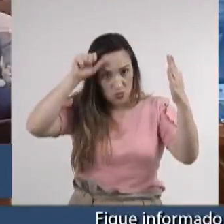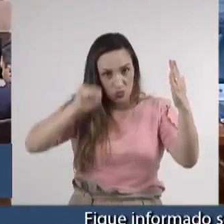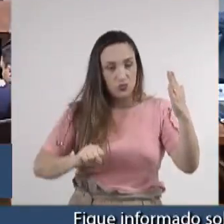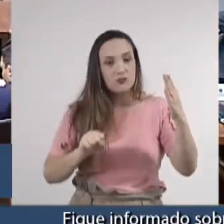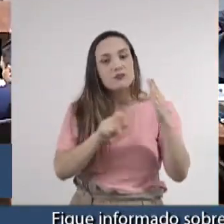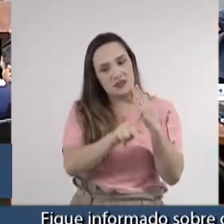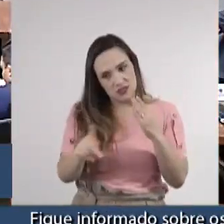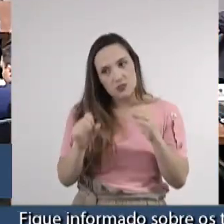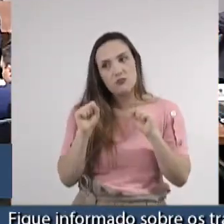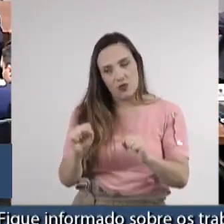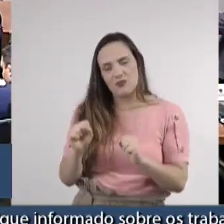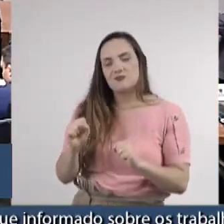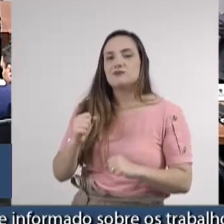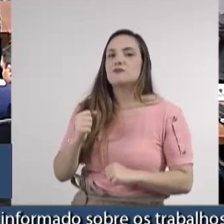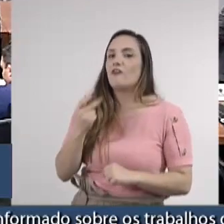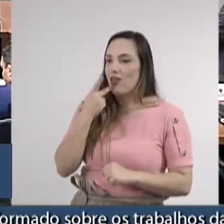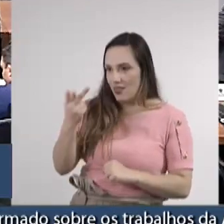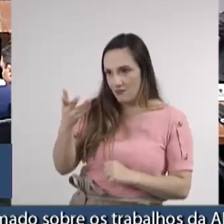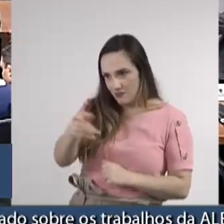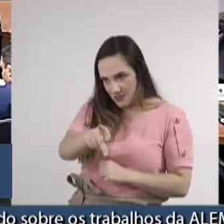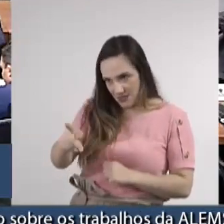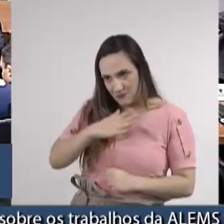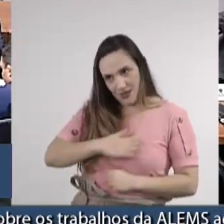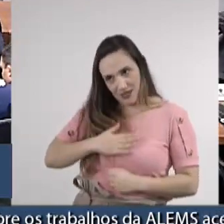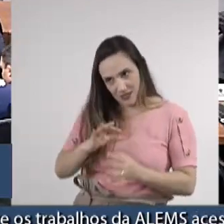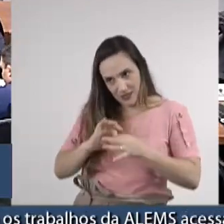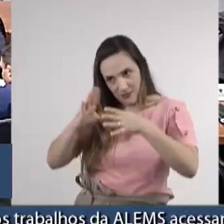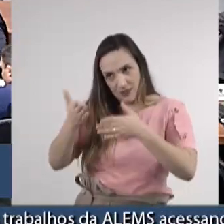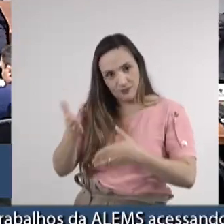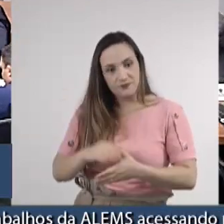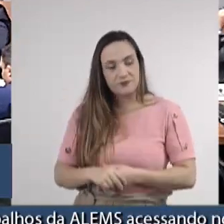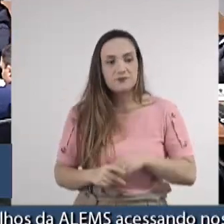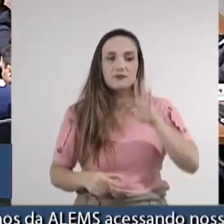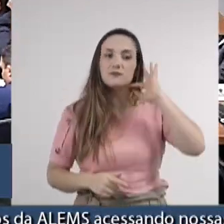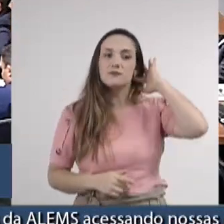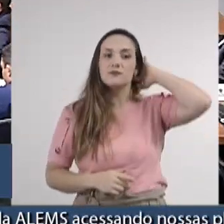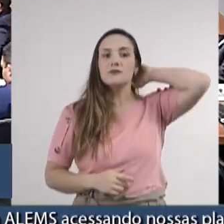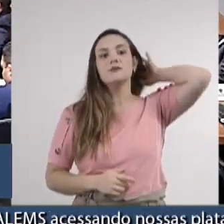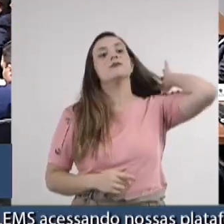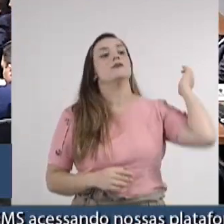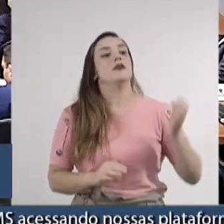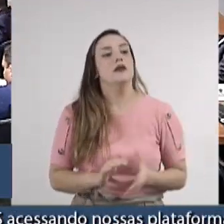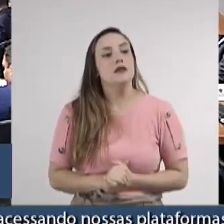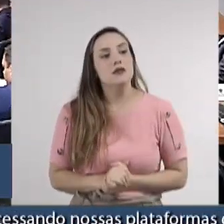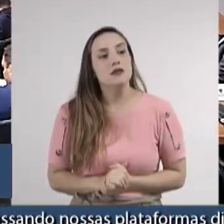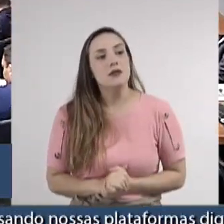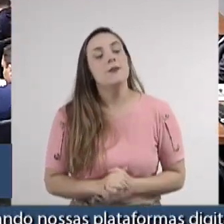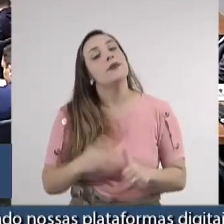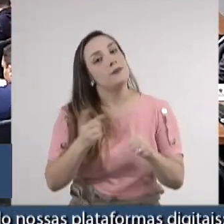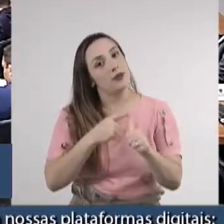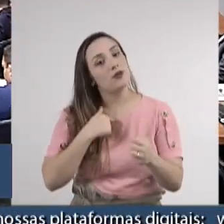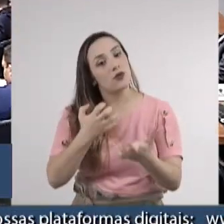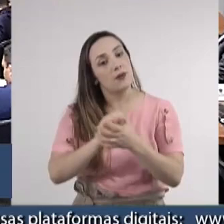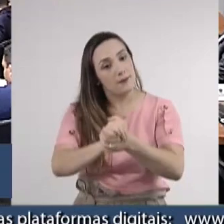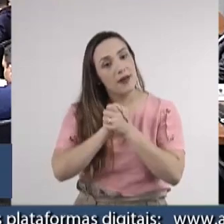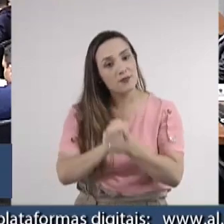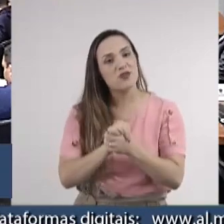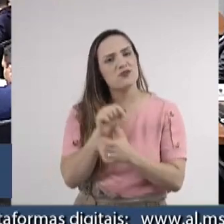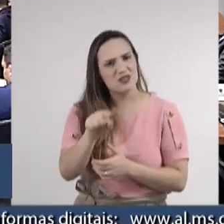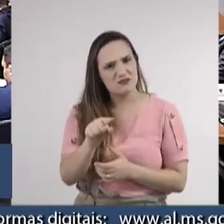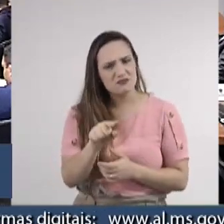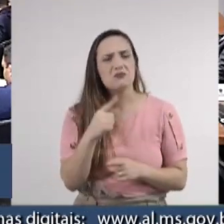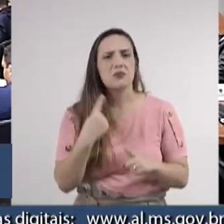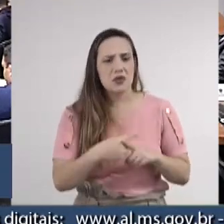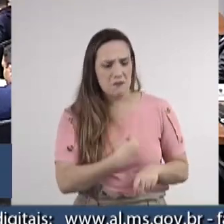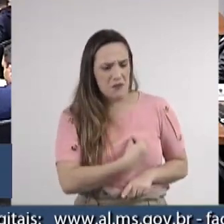Senhor presidente, com prazer, concedo a parte a Vossa Excelência. Primeiro, nobre deputado, parabenizar a Vossa Excelência tanto